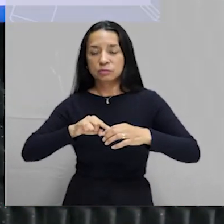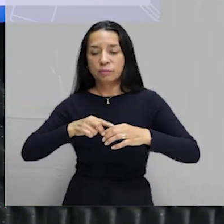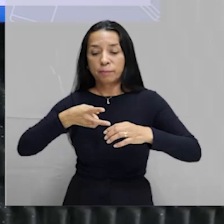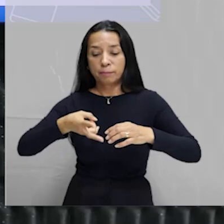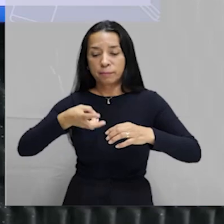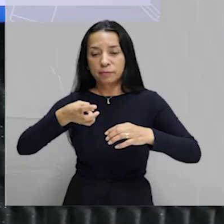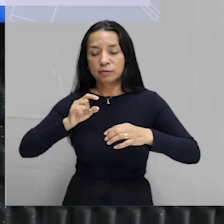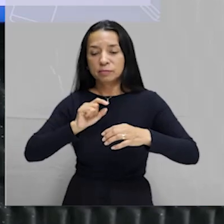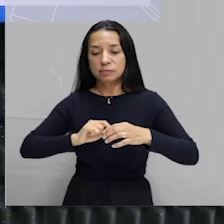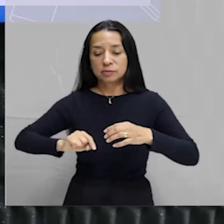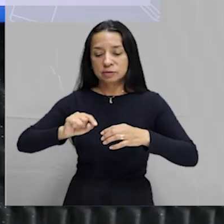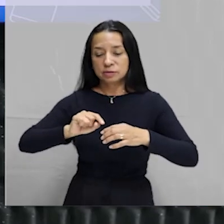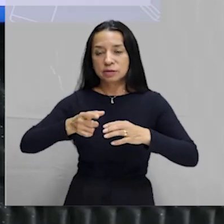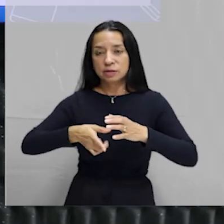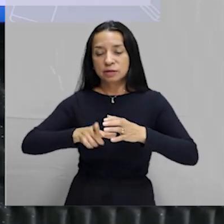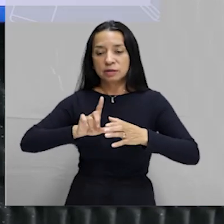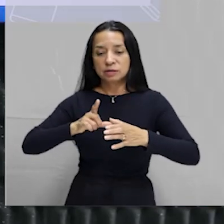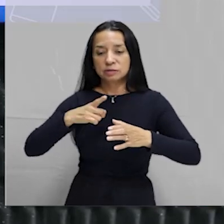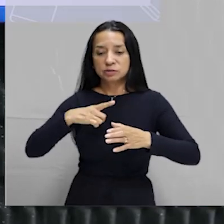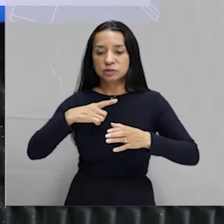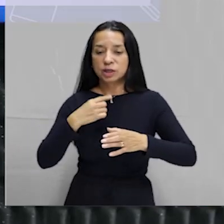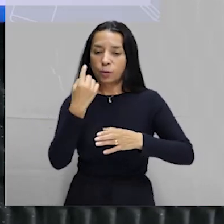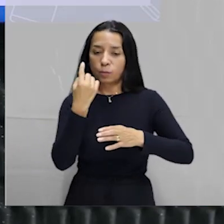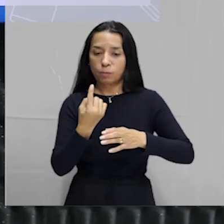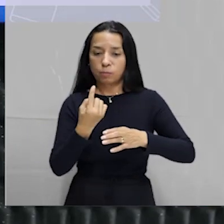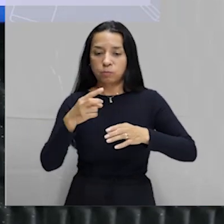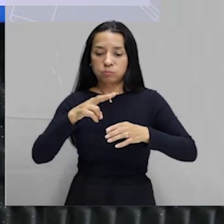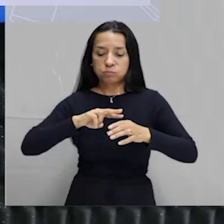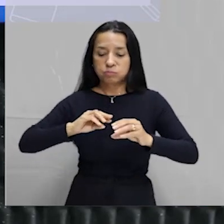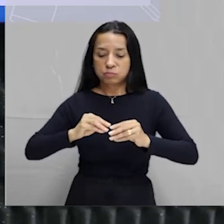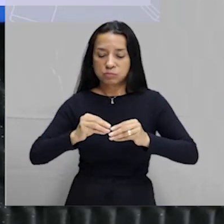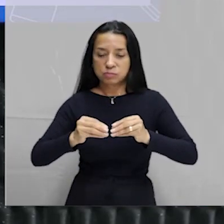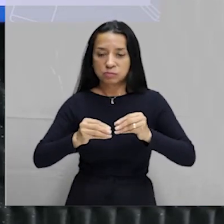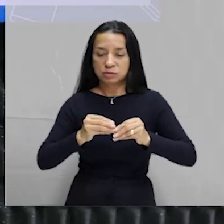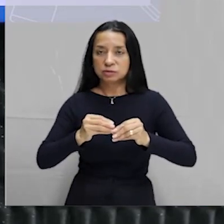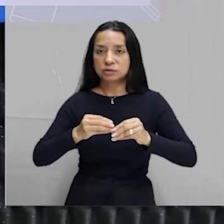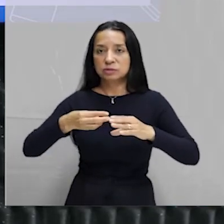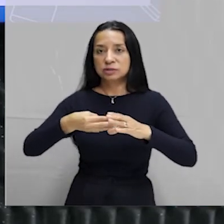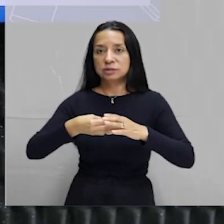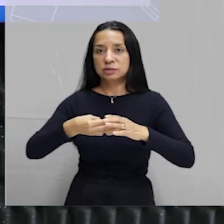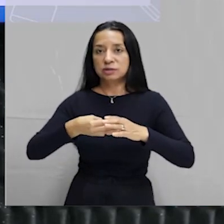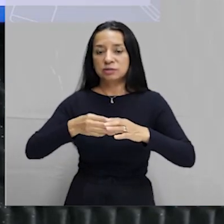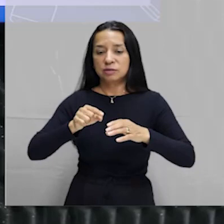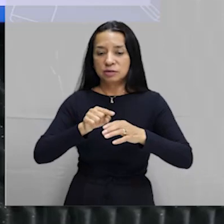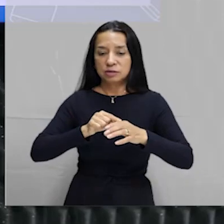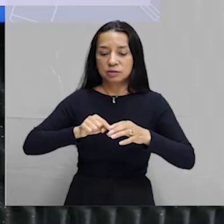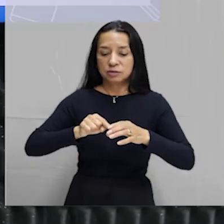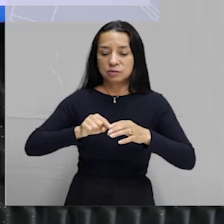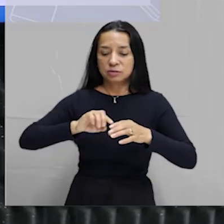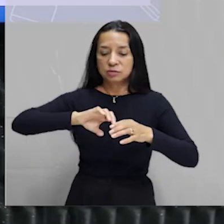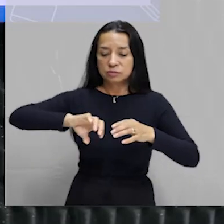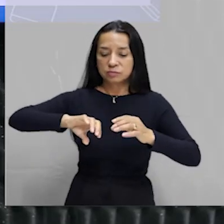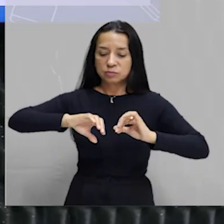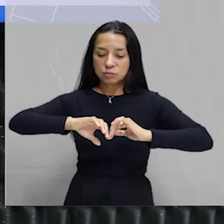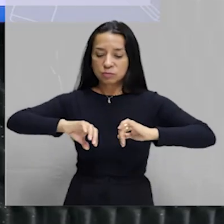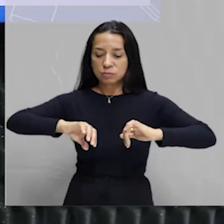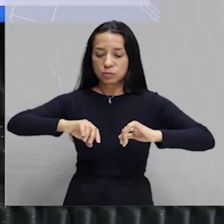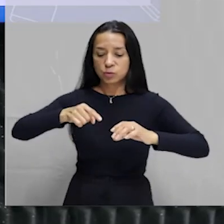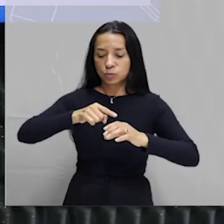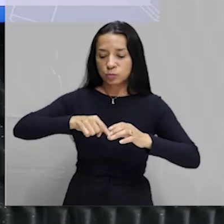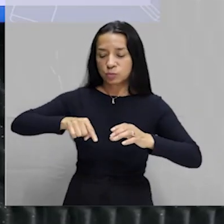perceba, antes só existia uma única massa de célula. Então aqui, essa massa de célula se dividiu em duas. Olha aqui,